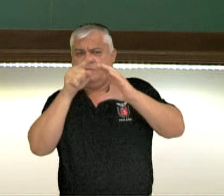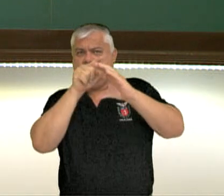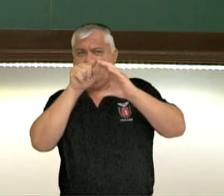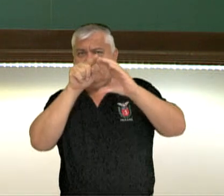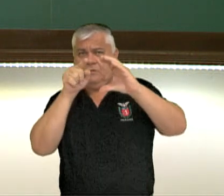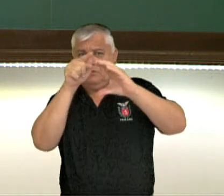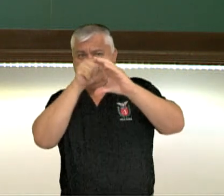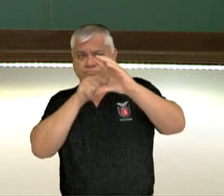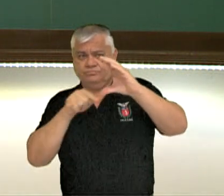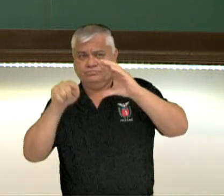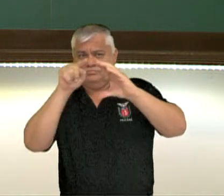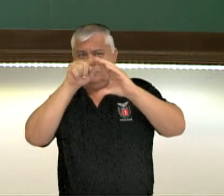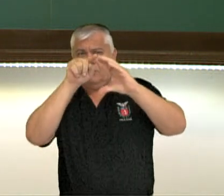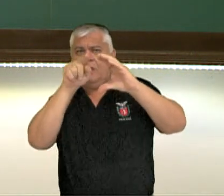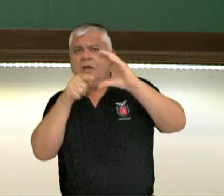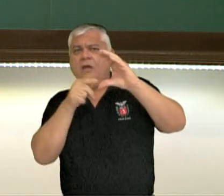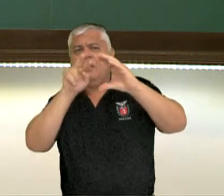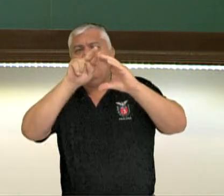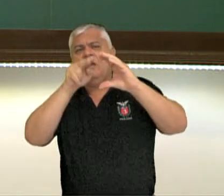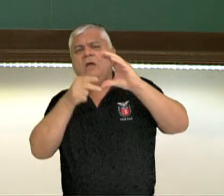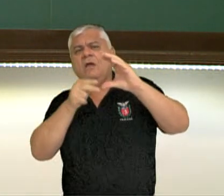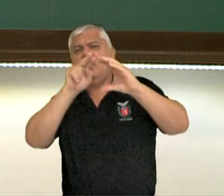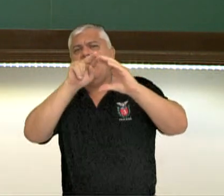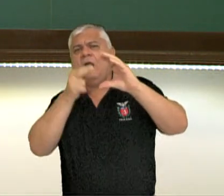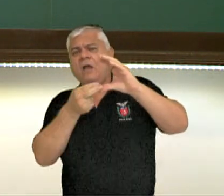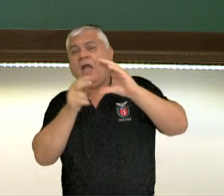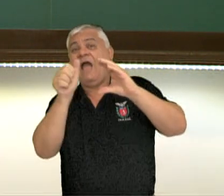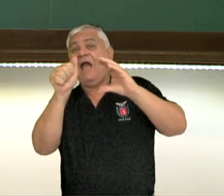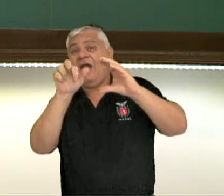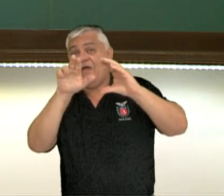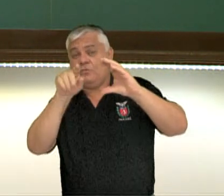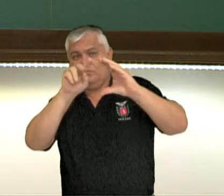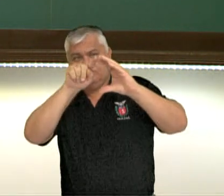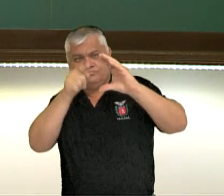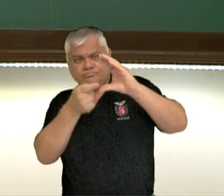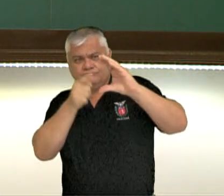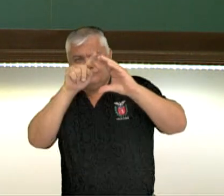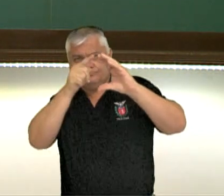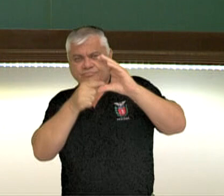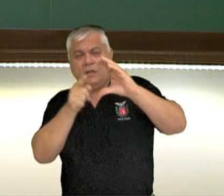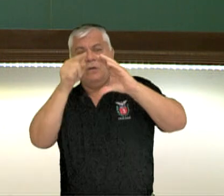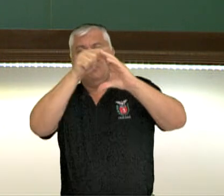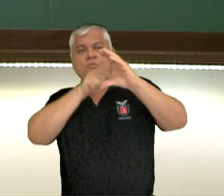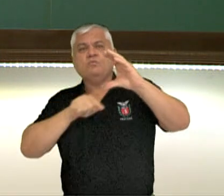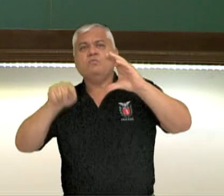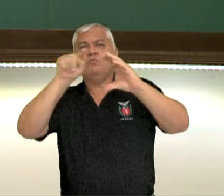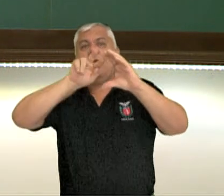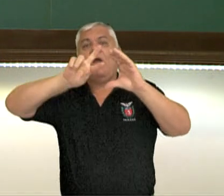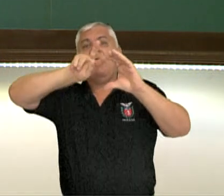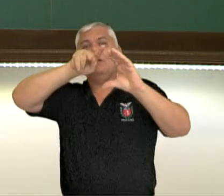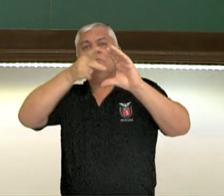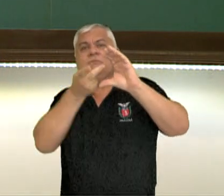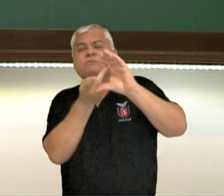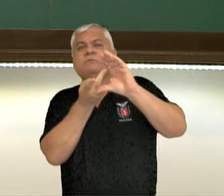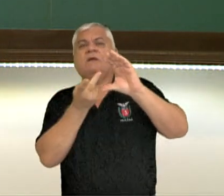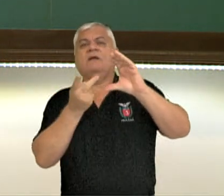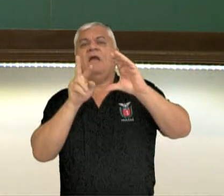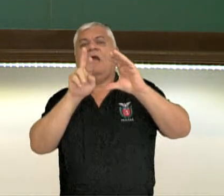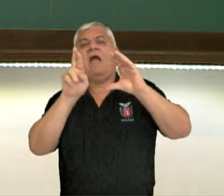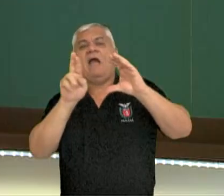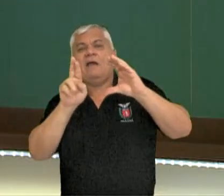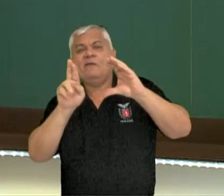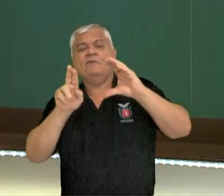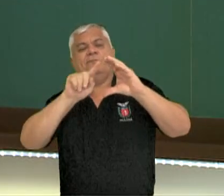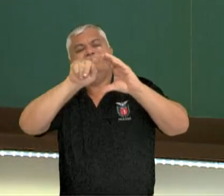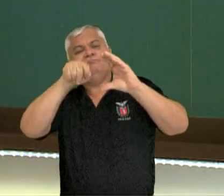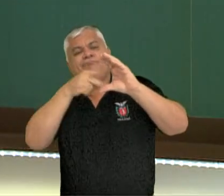com o comprimento desse arco, né, a medida dele em radianos, o comprimento dado aqui em centímetros e o